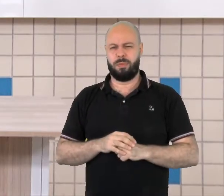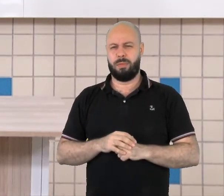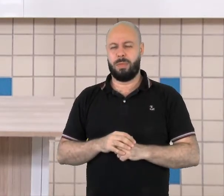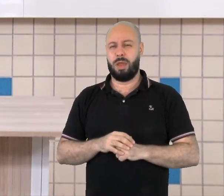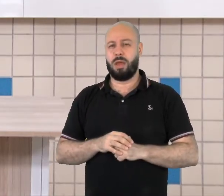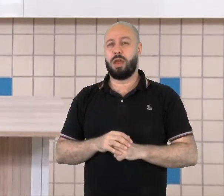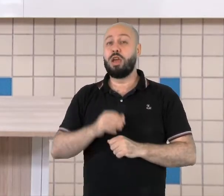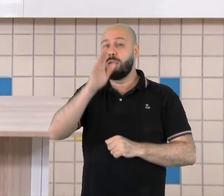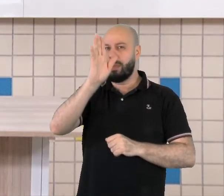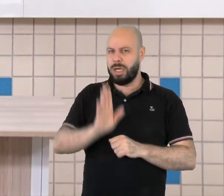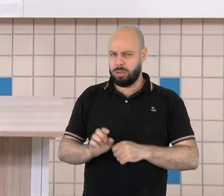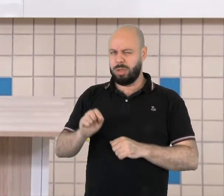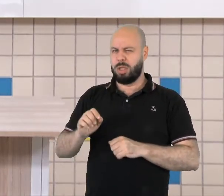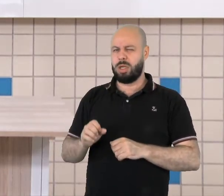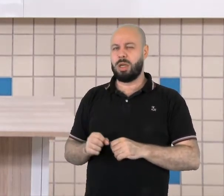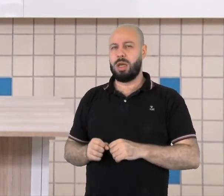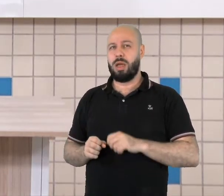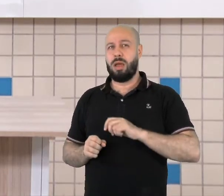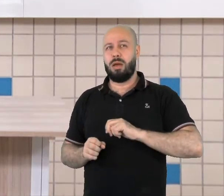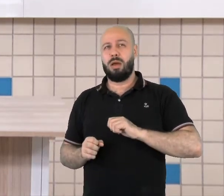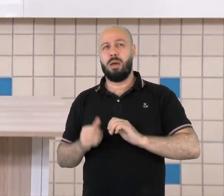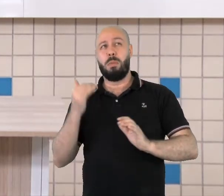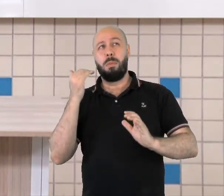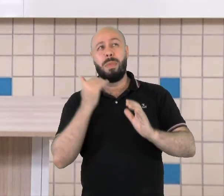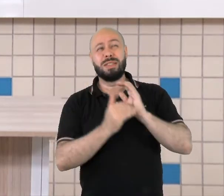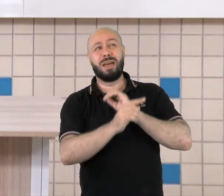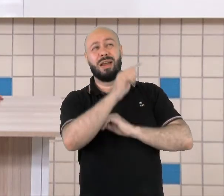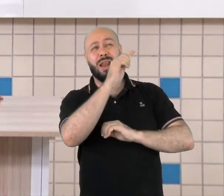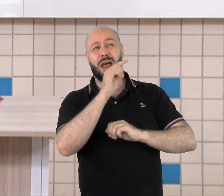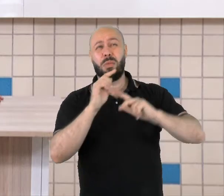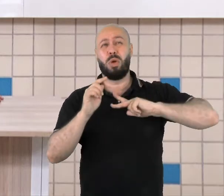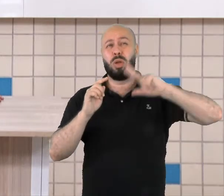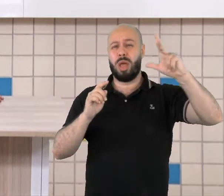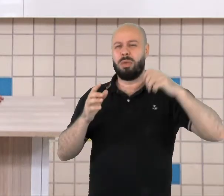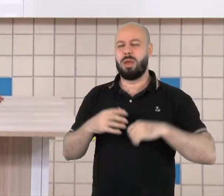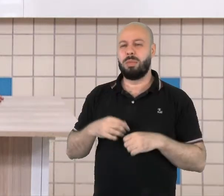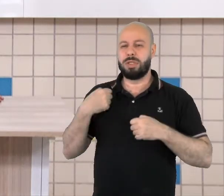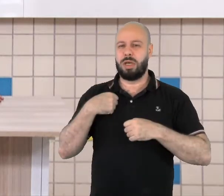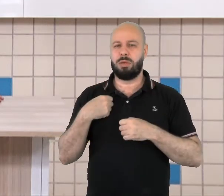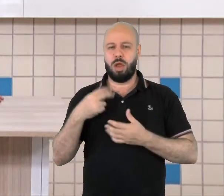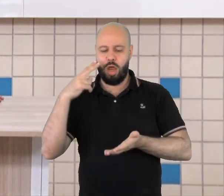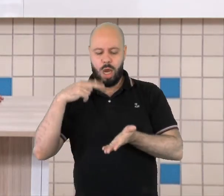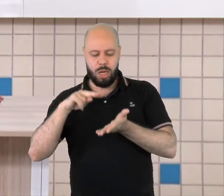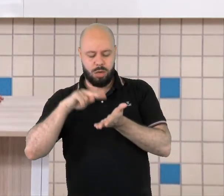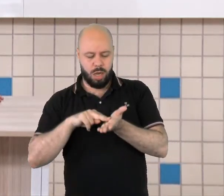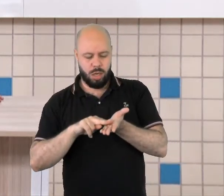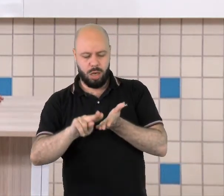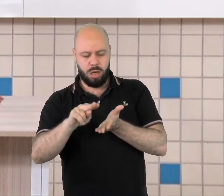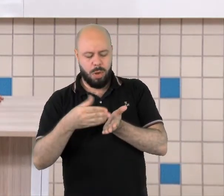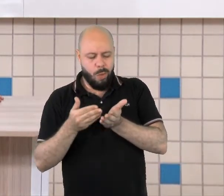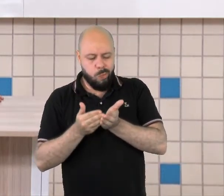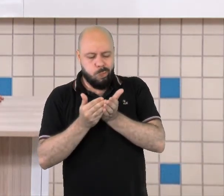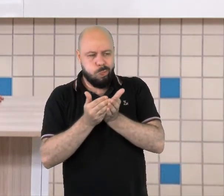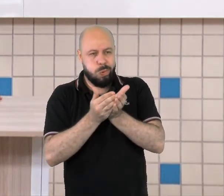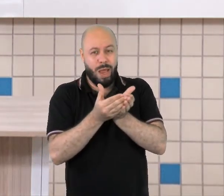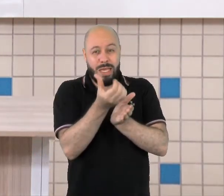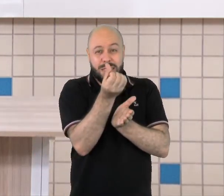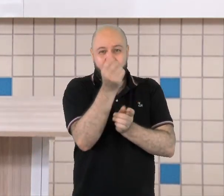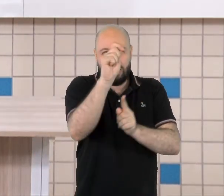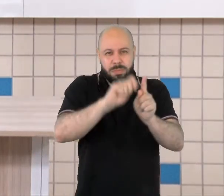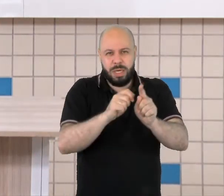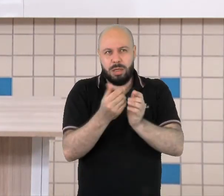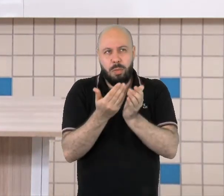Brasil, você quer mandar uma mensagem lá para Portugal, você ia ter que colocar uma carta na caravela e esperar 6 meses ela chegar lá.